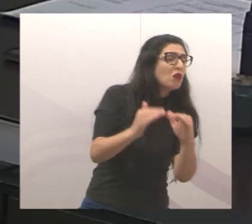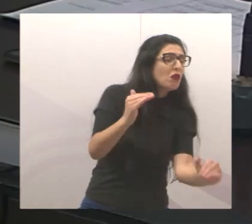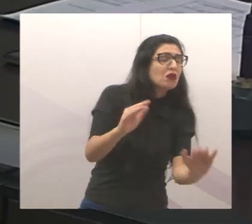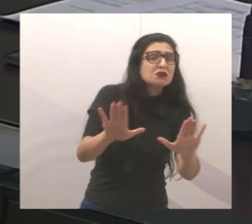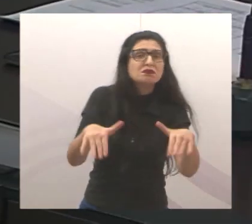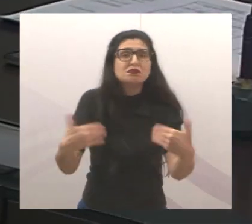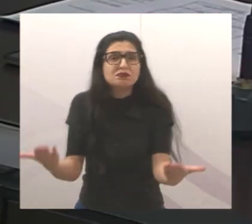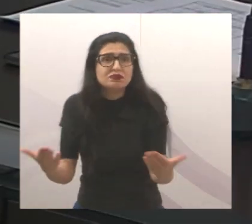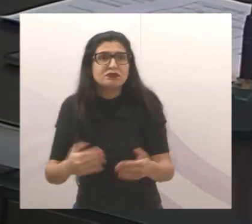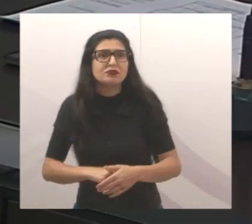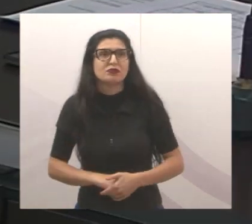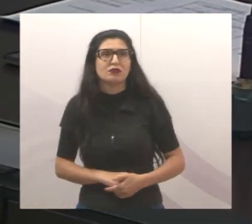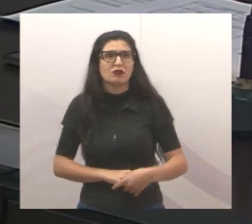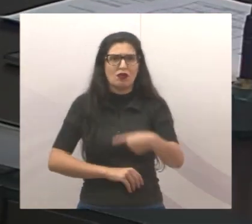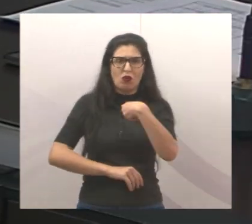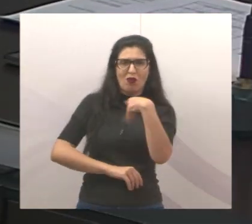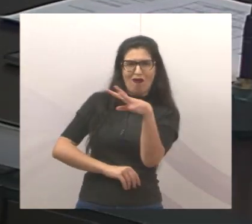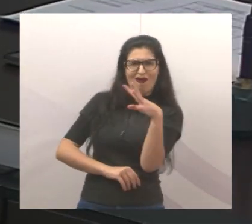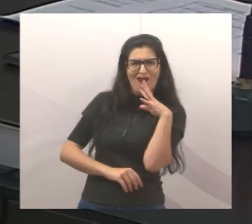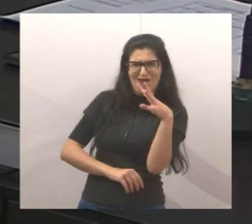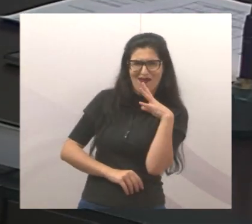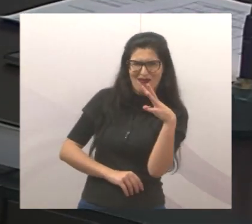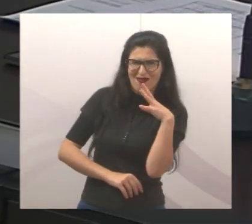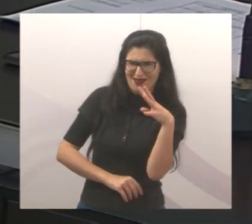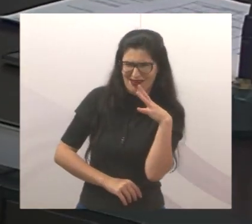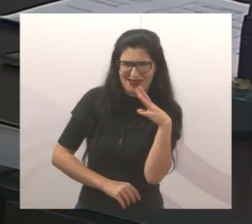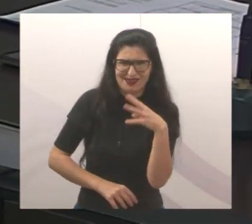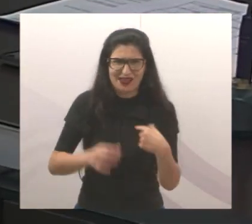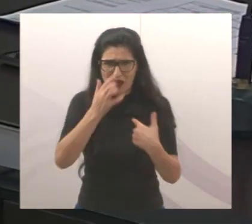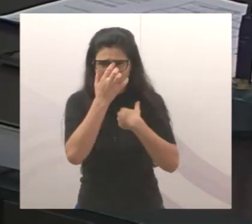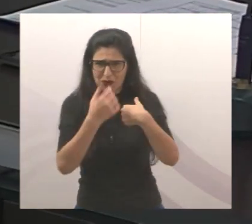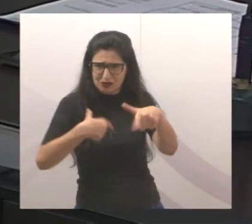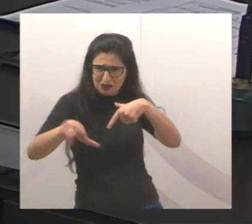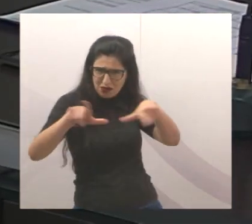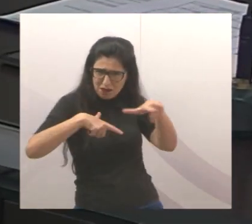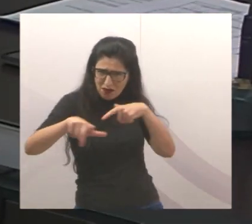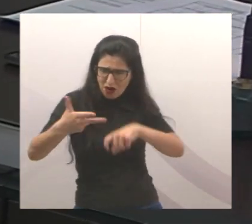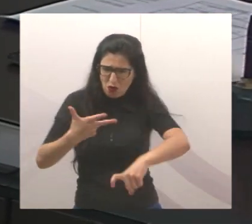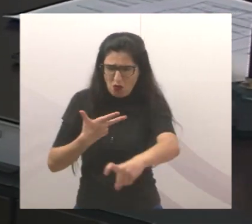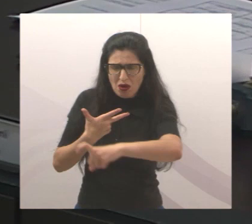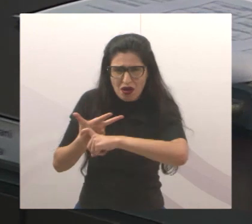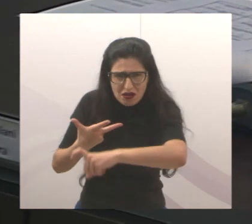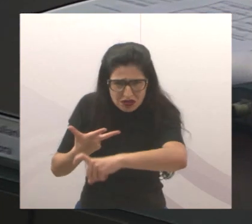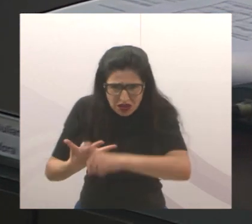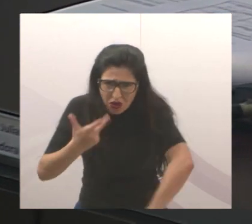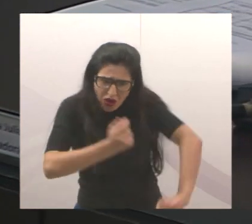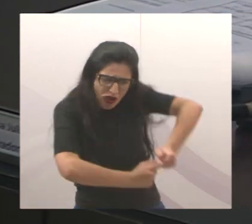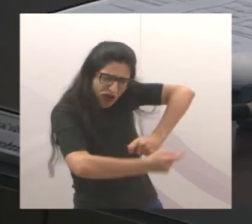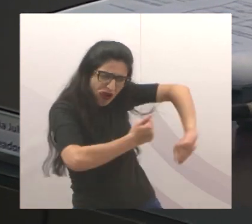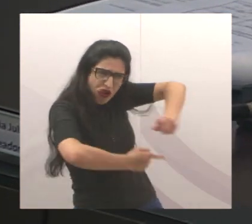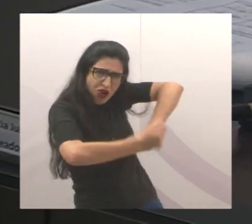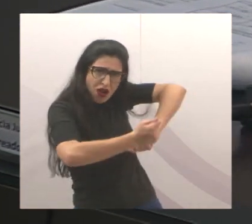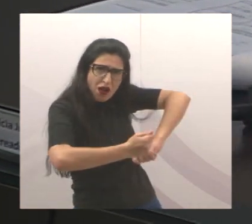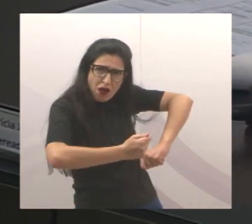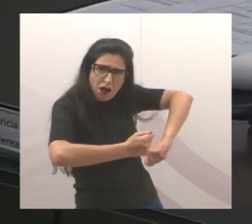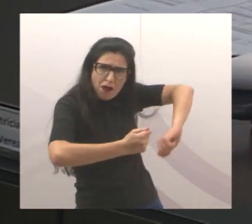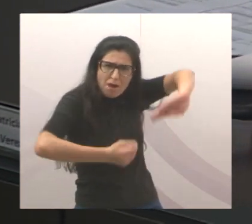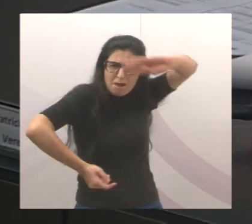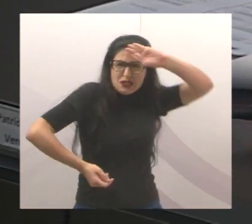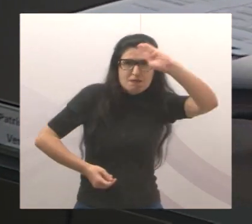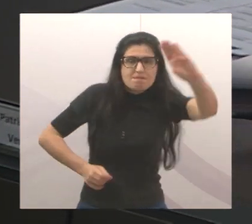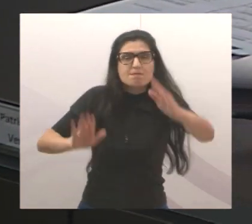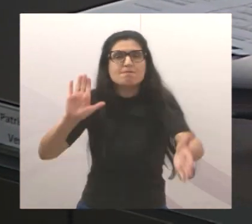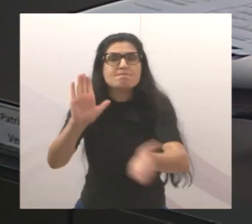Em respeito e conhecendo, através do meu trabalho no Executivo, as prioridades do prefeito Isaías